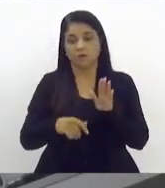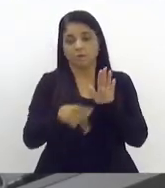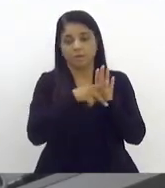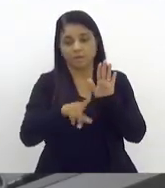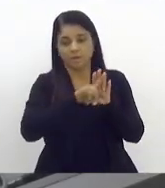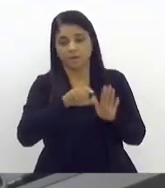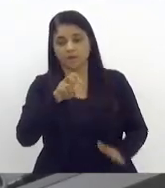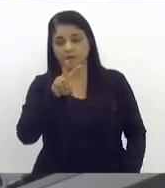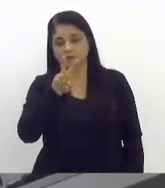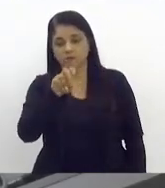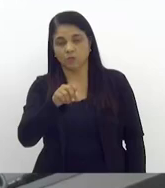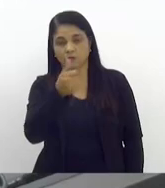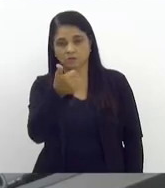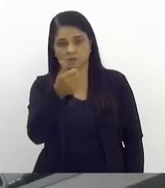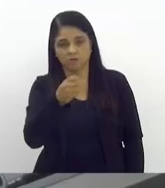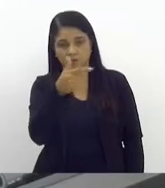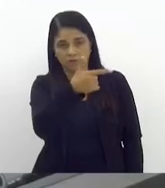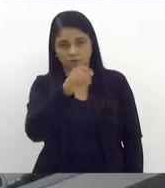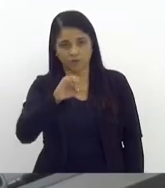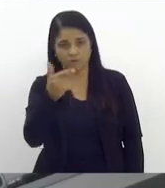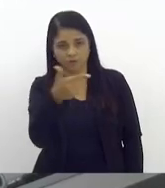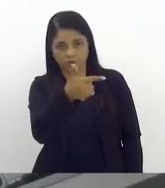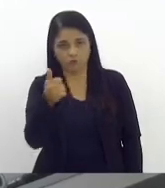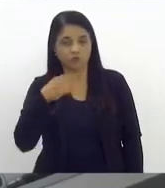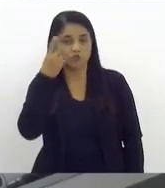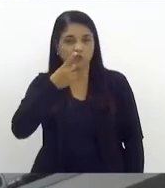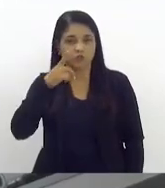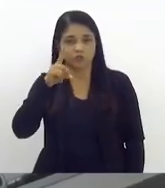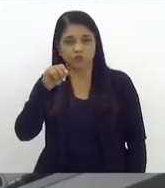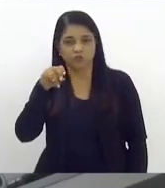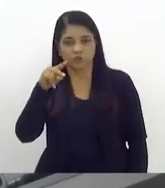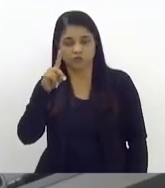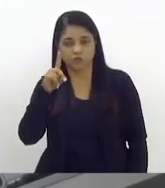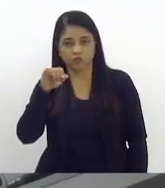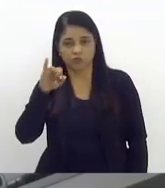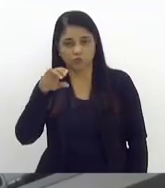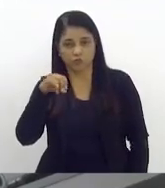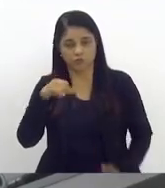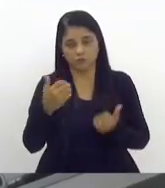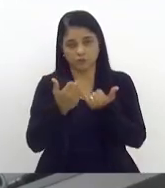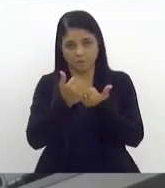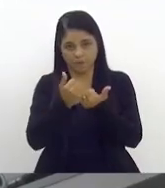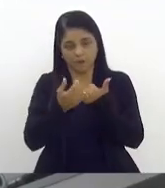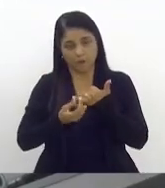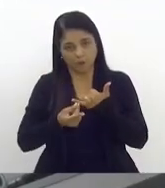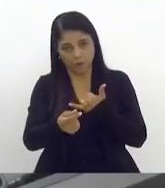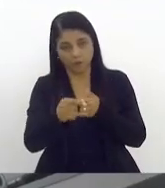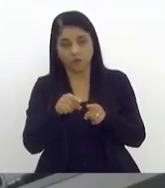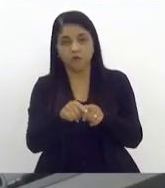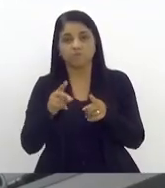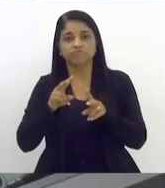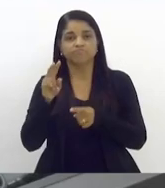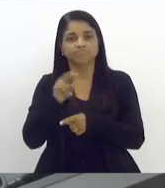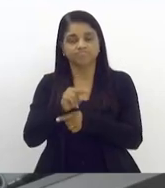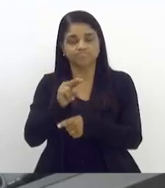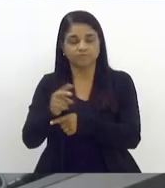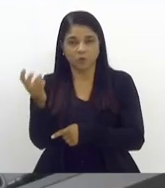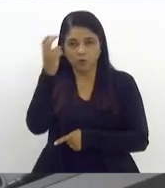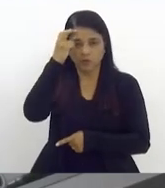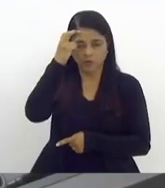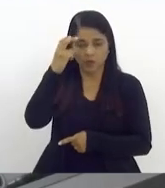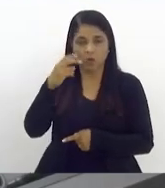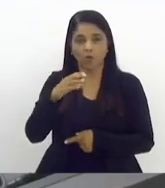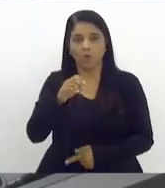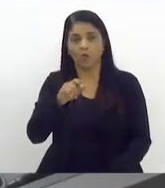21... de autoria do deputado Dionísio Lins, que considera patrimônio imaterial do Estado do Rio de Janeiro para fins de preservação cultural, Grêmio